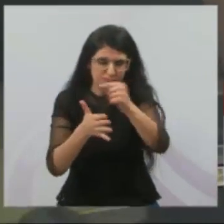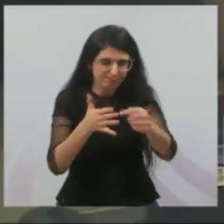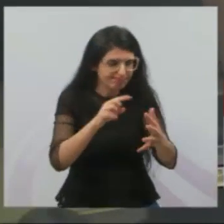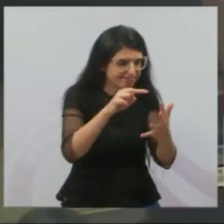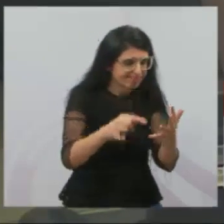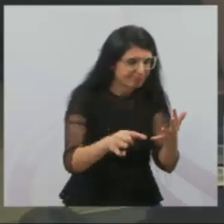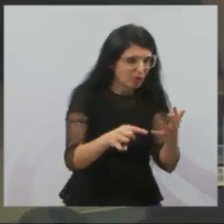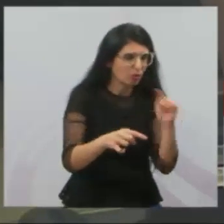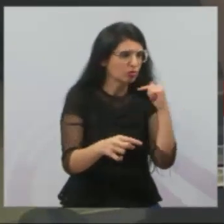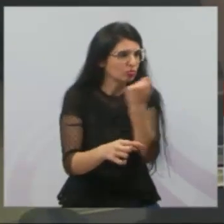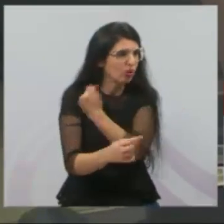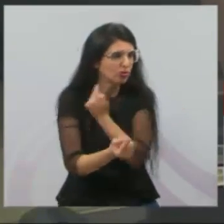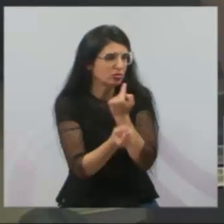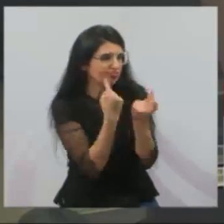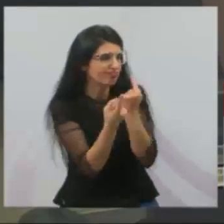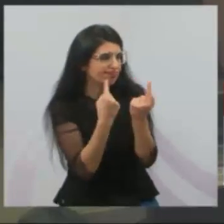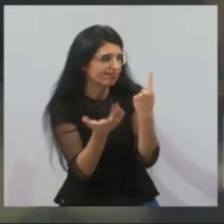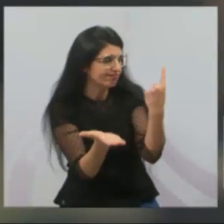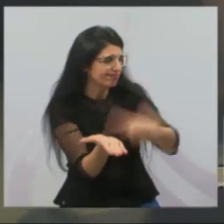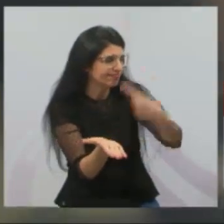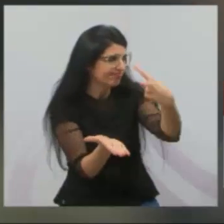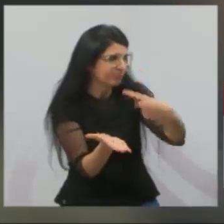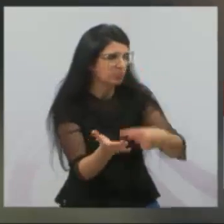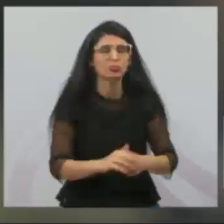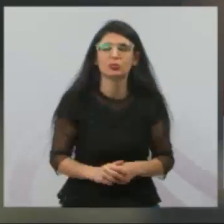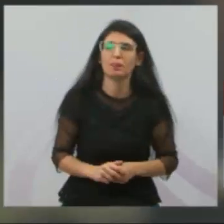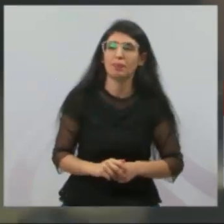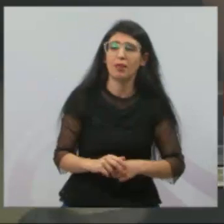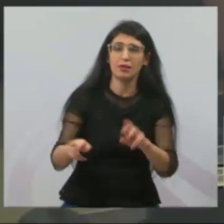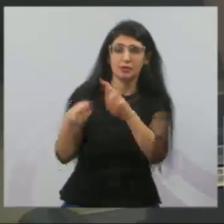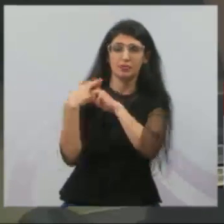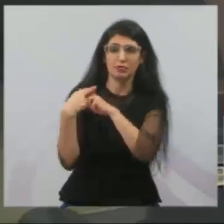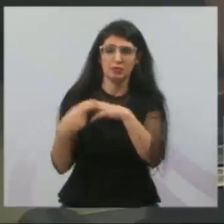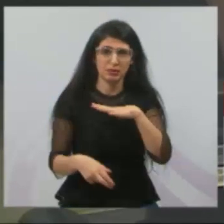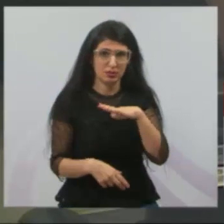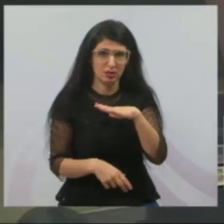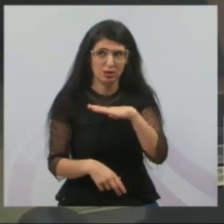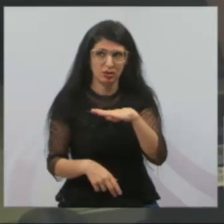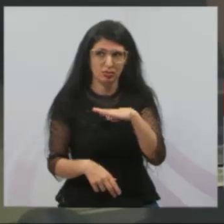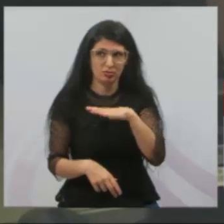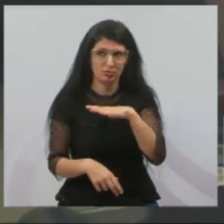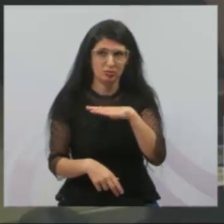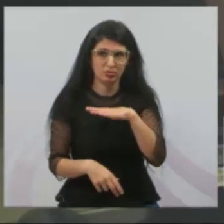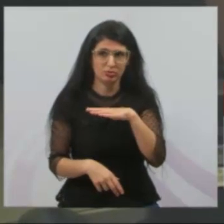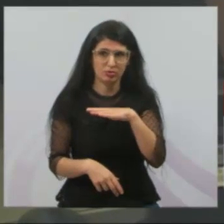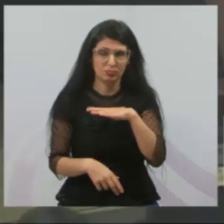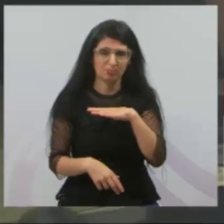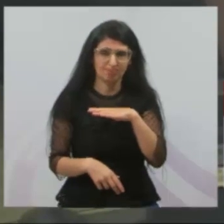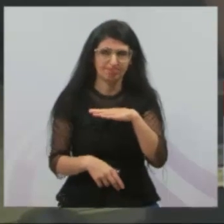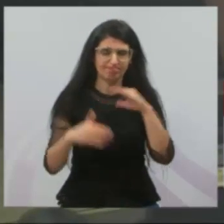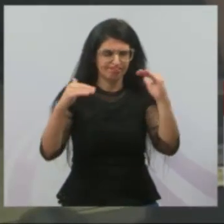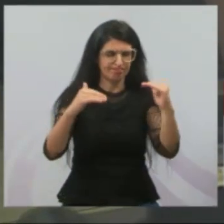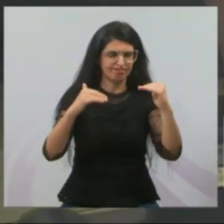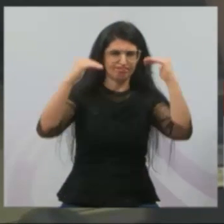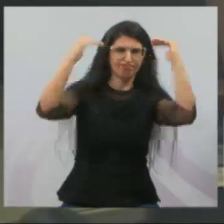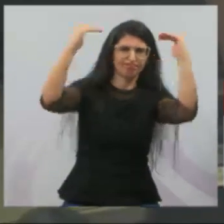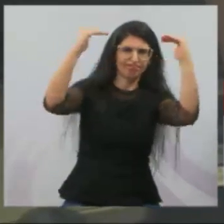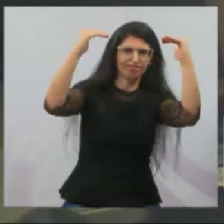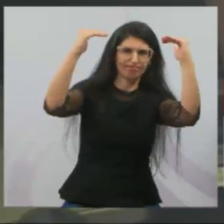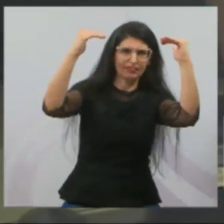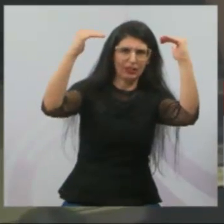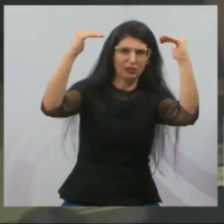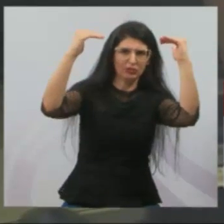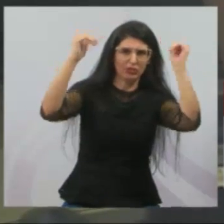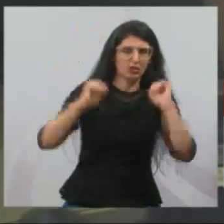nós. Lógico que a nossa responsabilidade com a cidade, ela tem que estar acima de qualquer posicionamento político. E